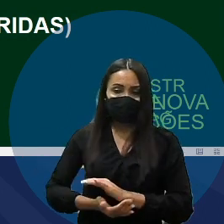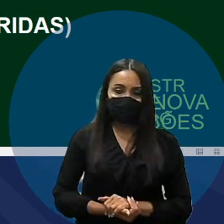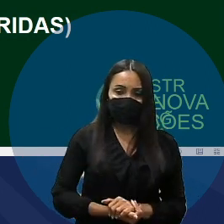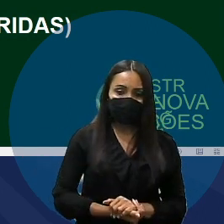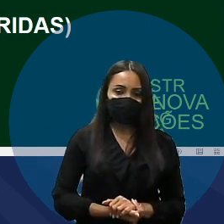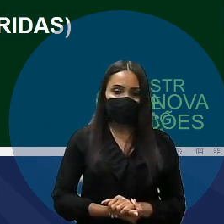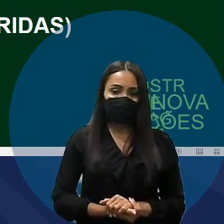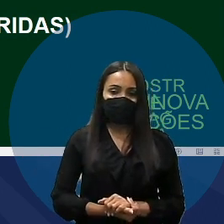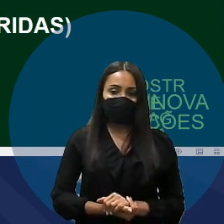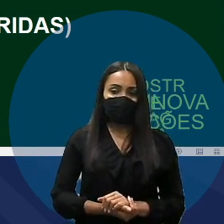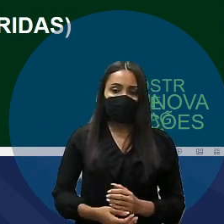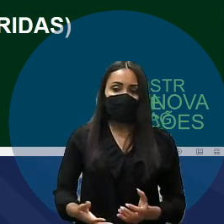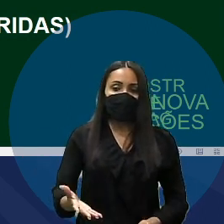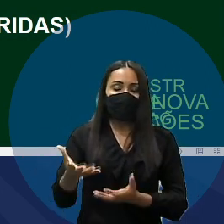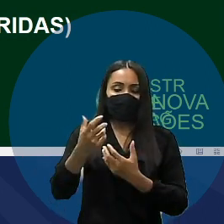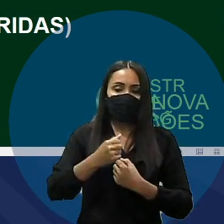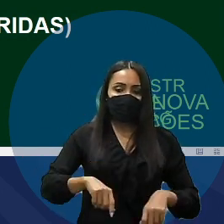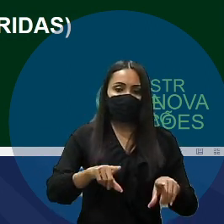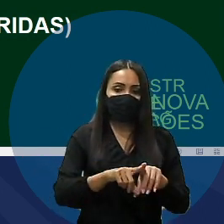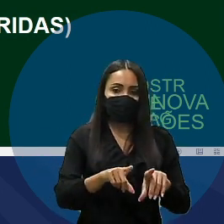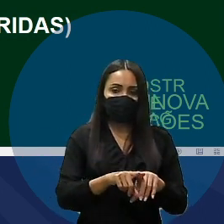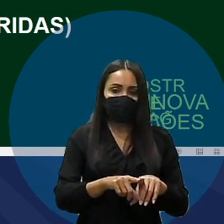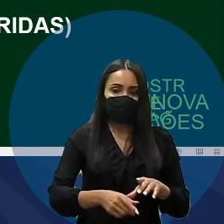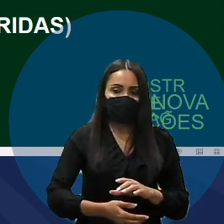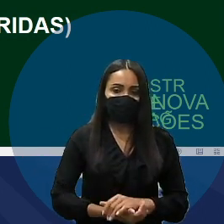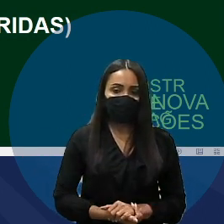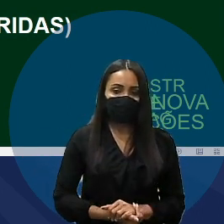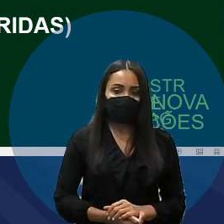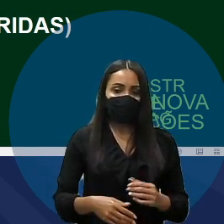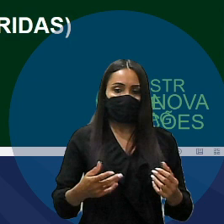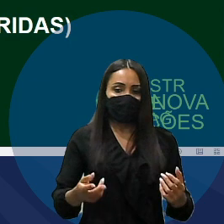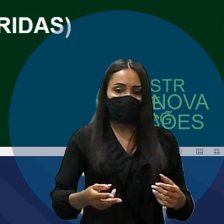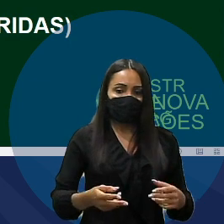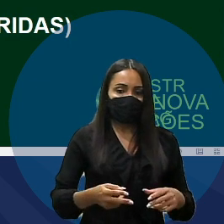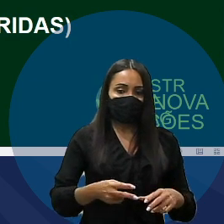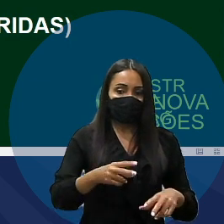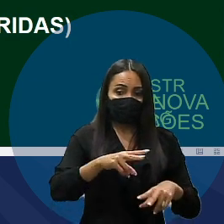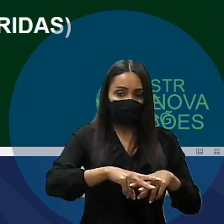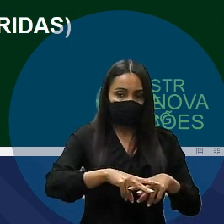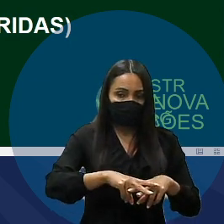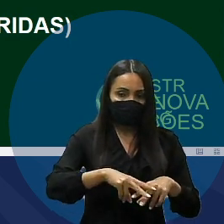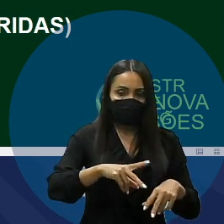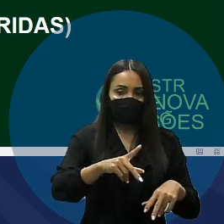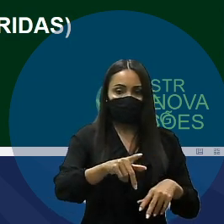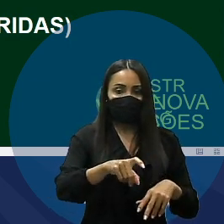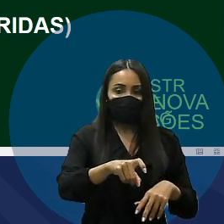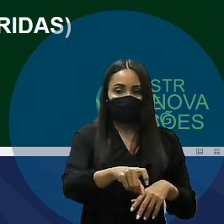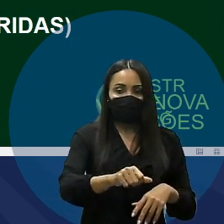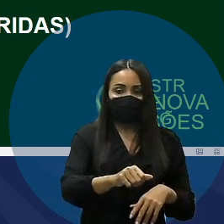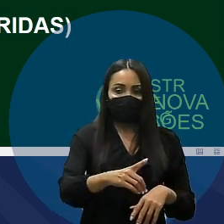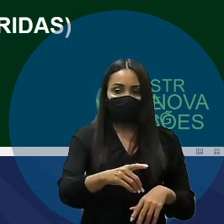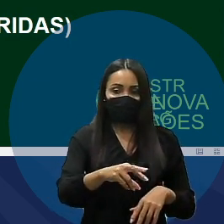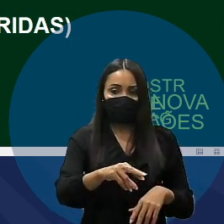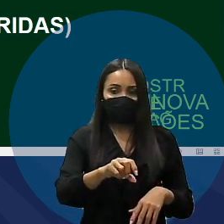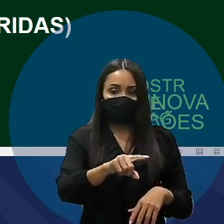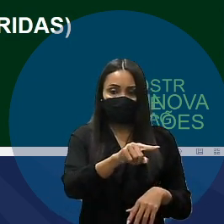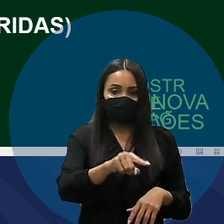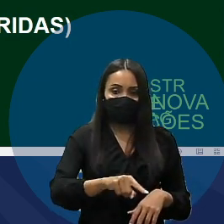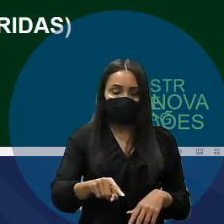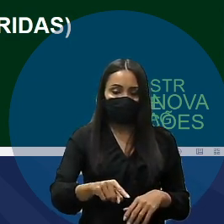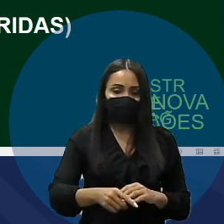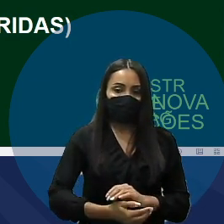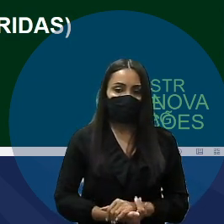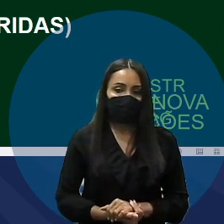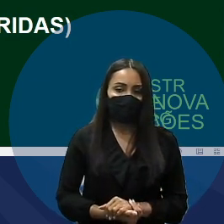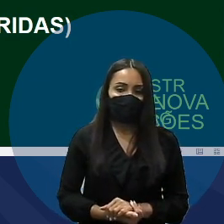Recebemos também um clube de xadrez, por que não? O xadrez foi uma descoberta até para mim. Depois de velho, foi que eu